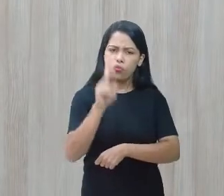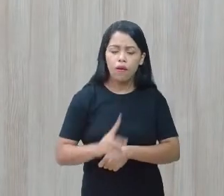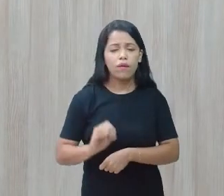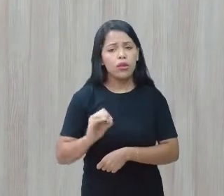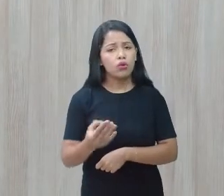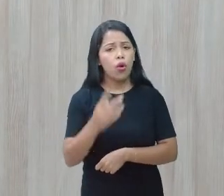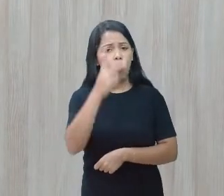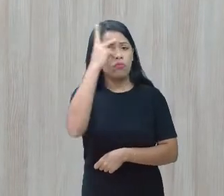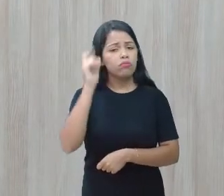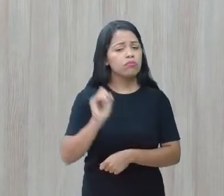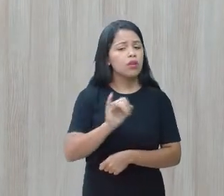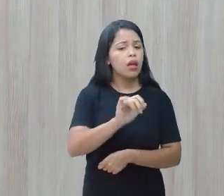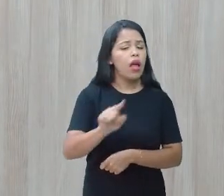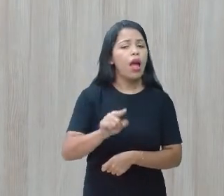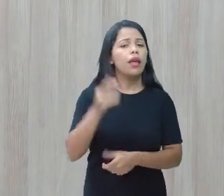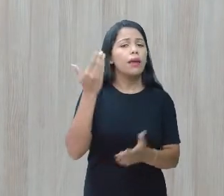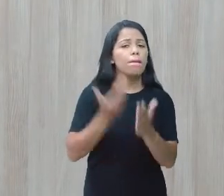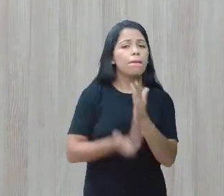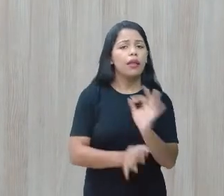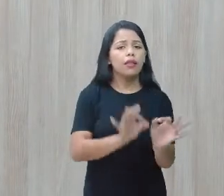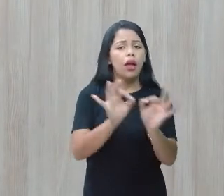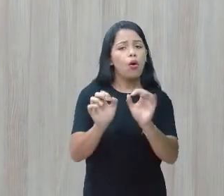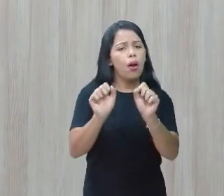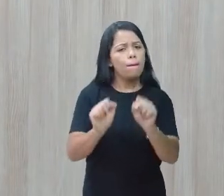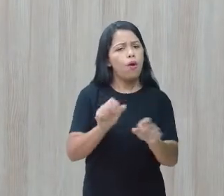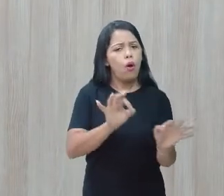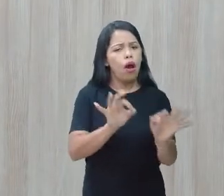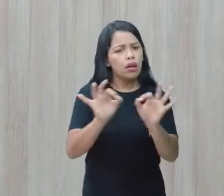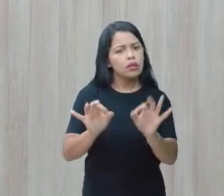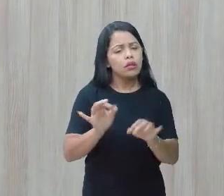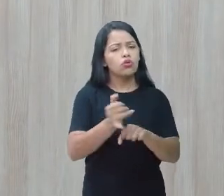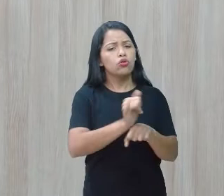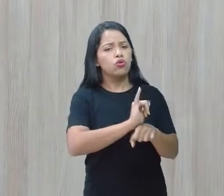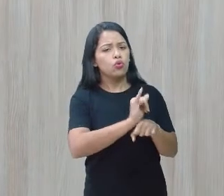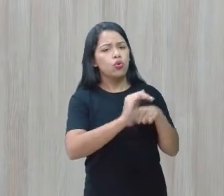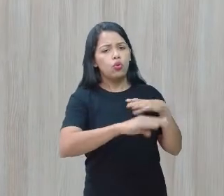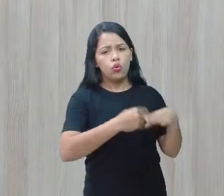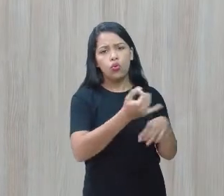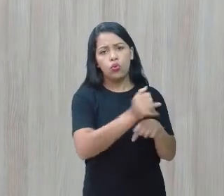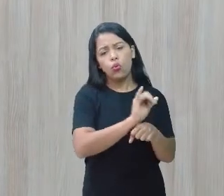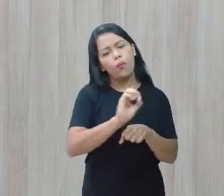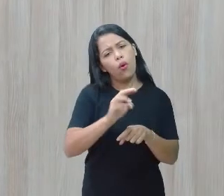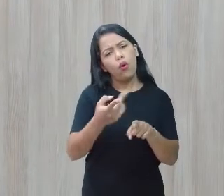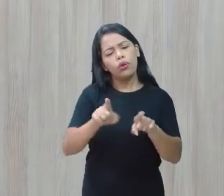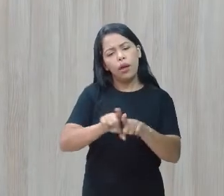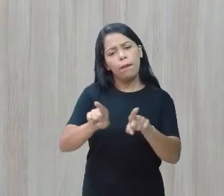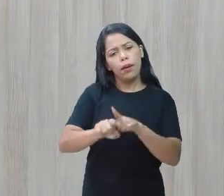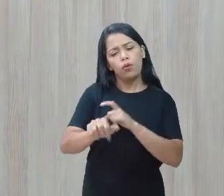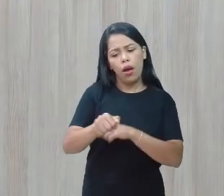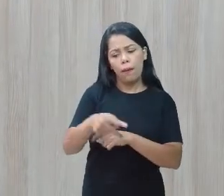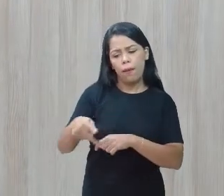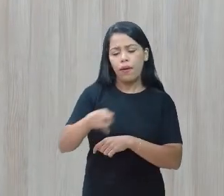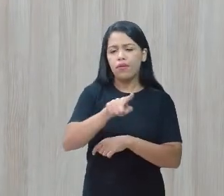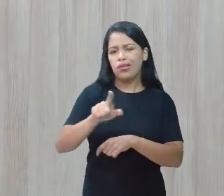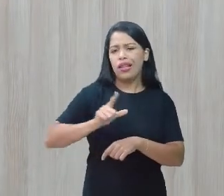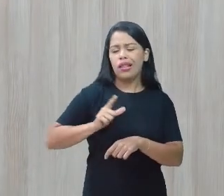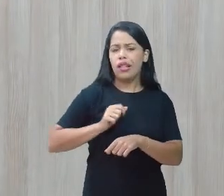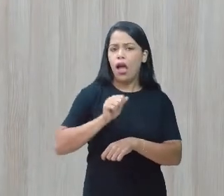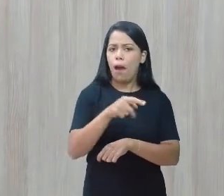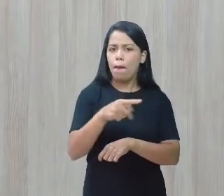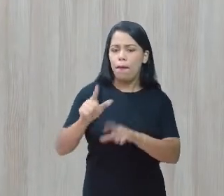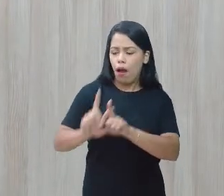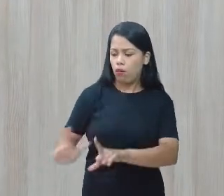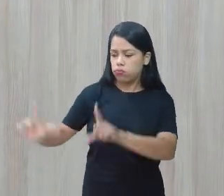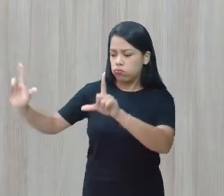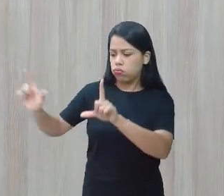perdeu vai poder assistir tanto no aplicativo quanto no YouTube. Então, aí vocês têm a questão aí do aplicativo, os QR